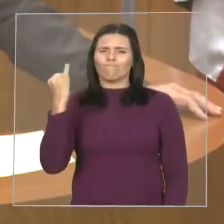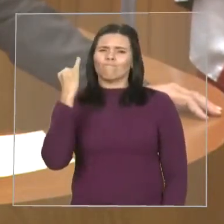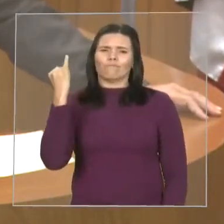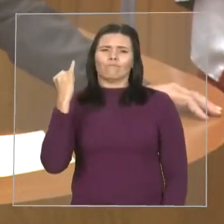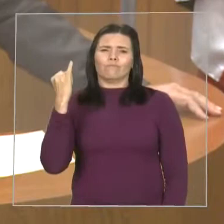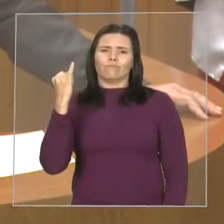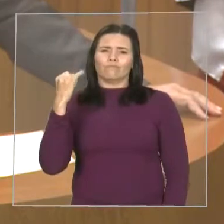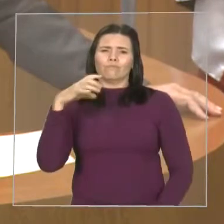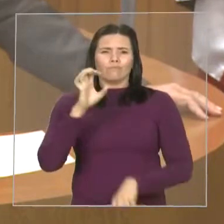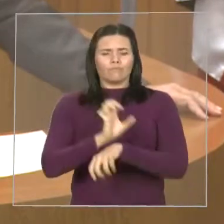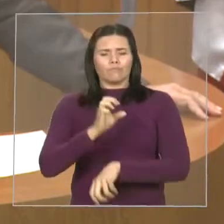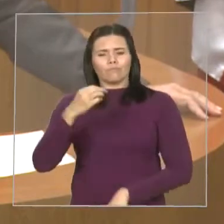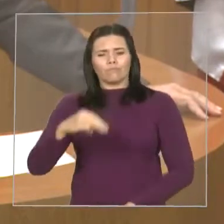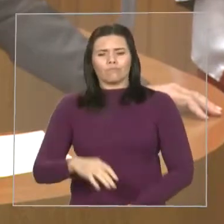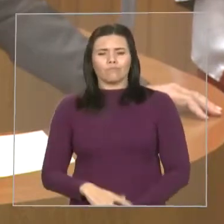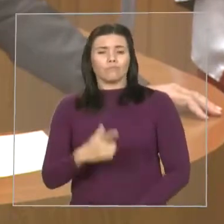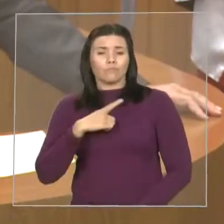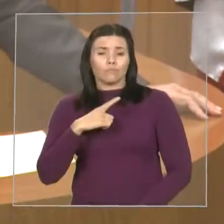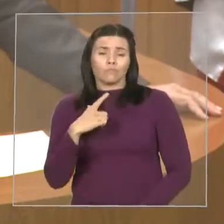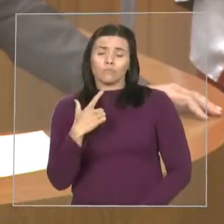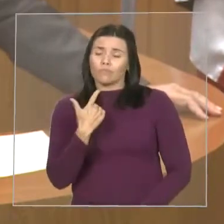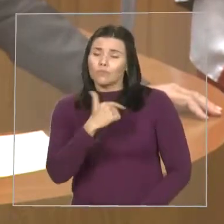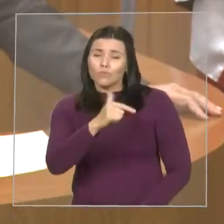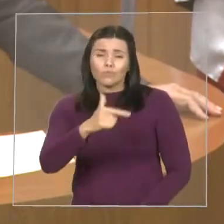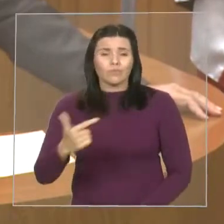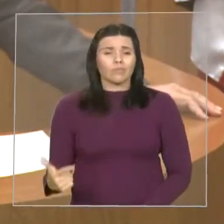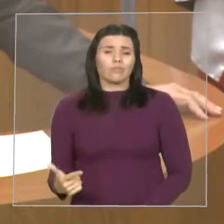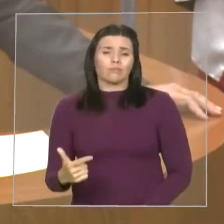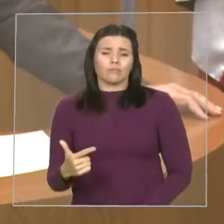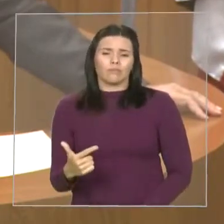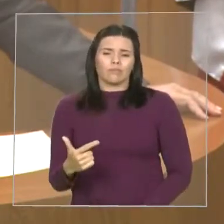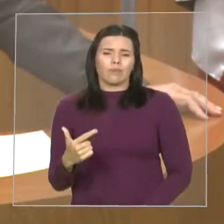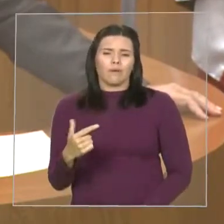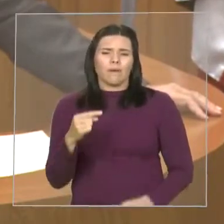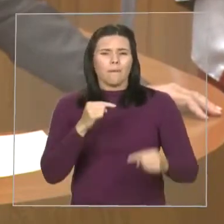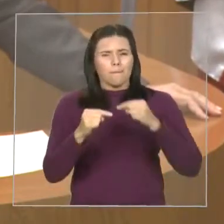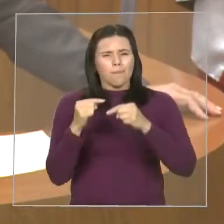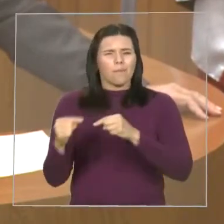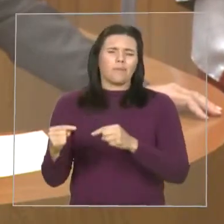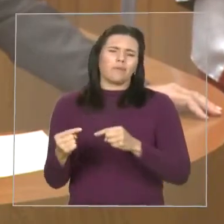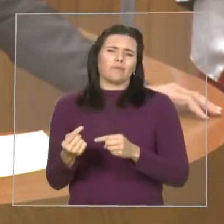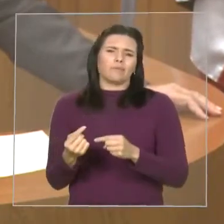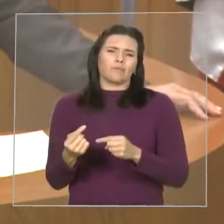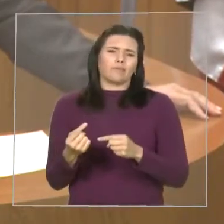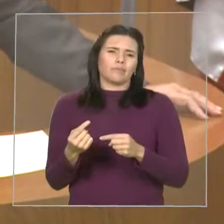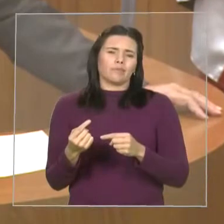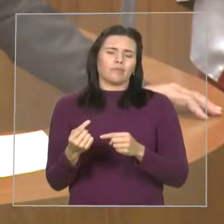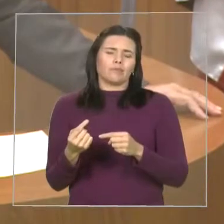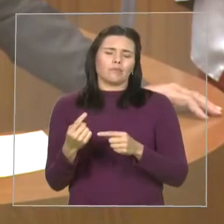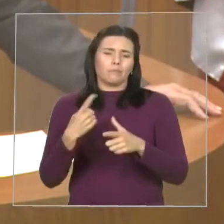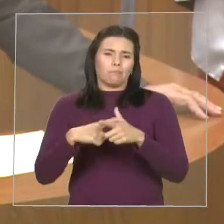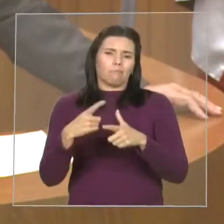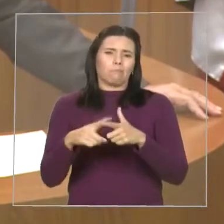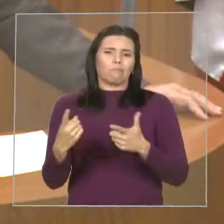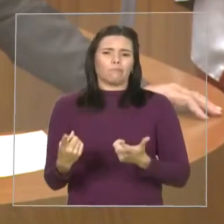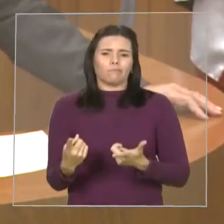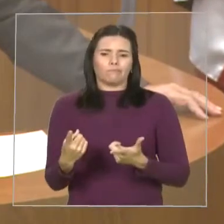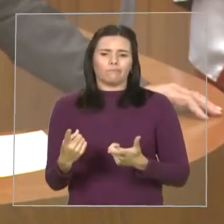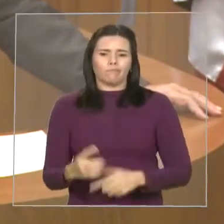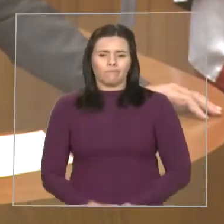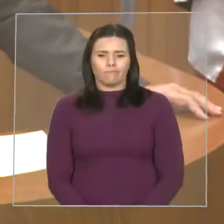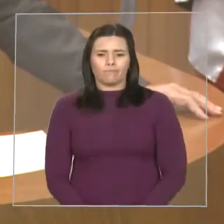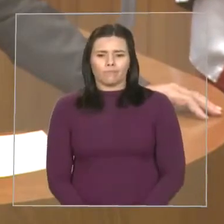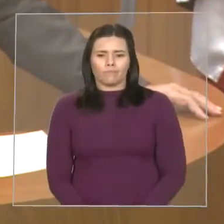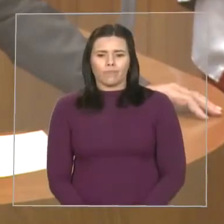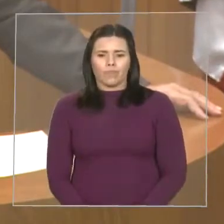questão partidária. Um projeto que permite uma arrecadação a mais de 250 milhões para o